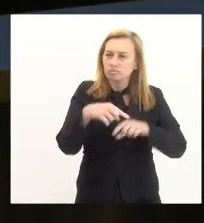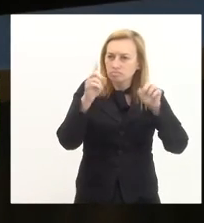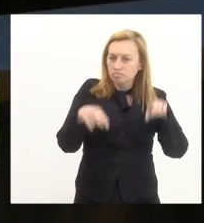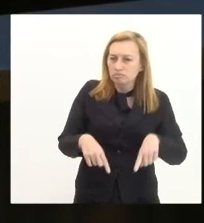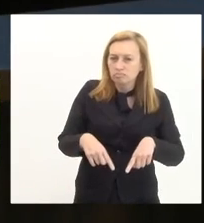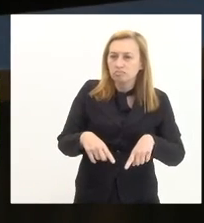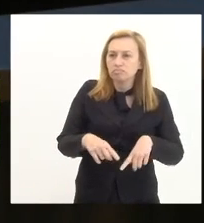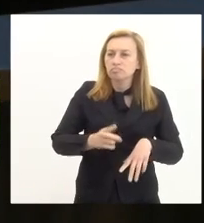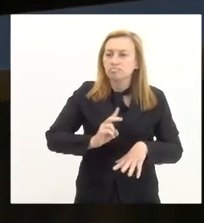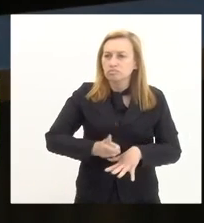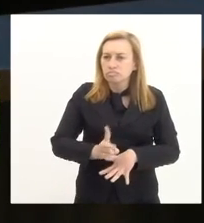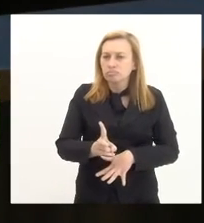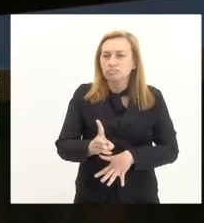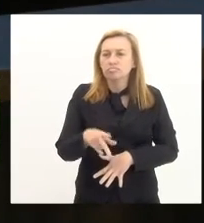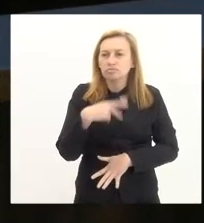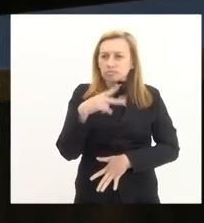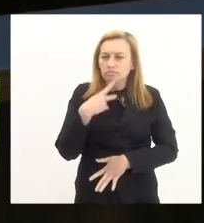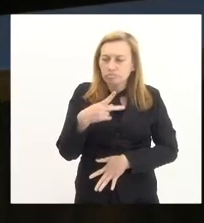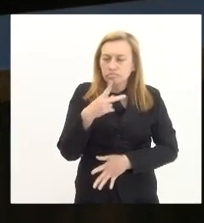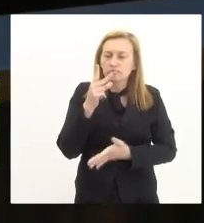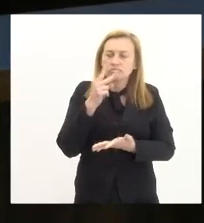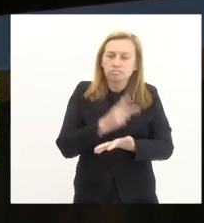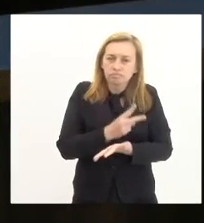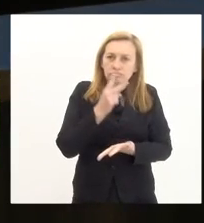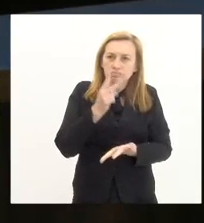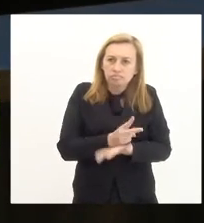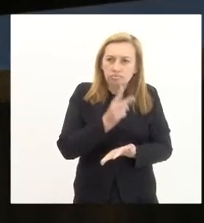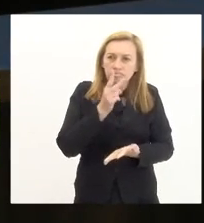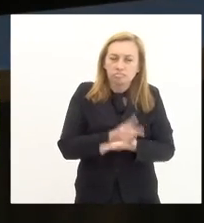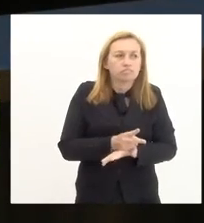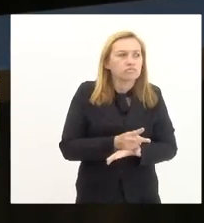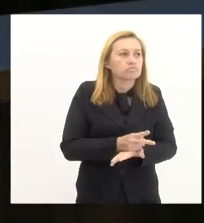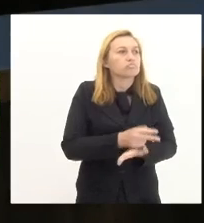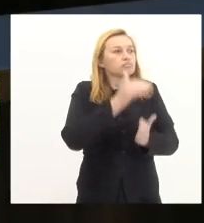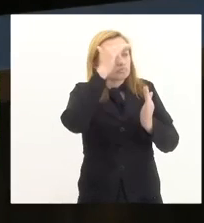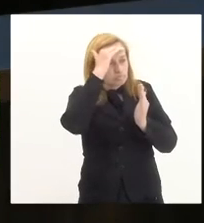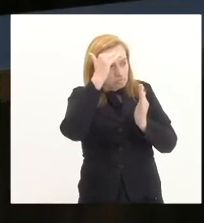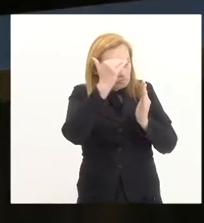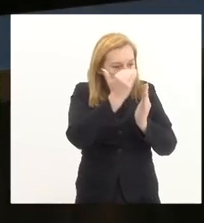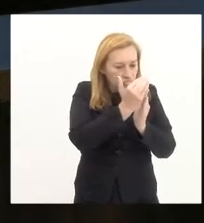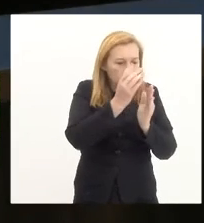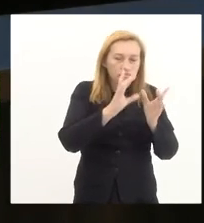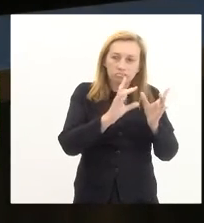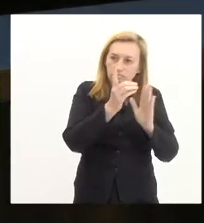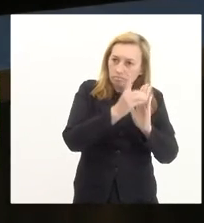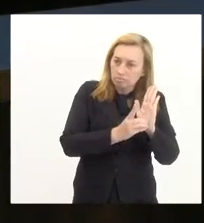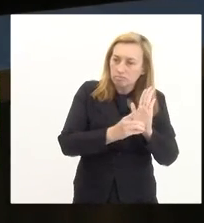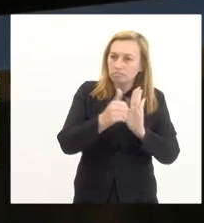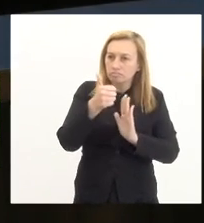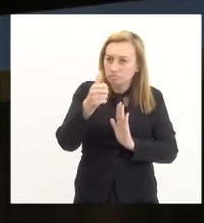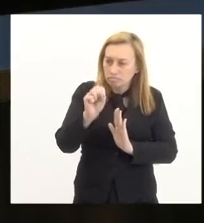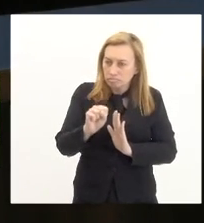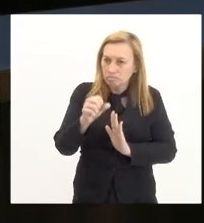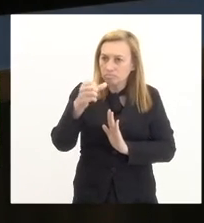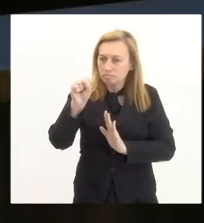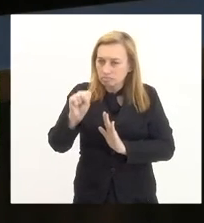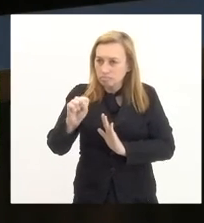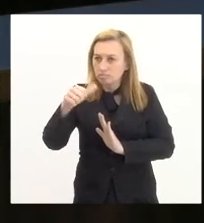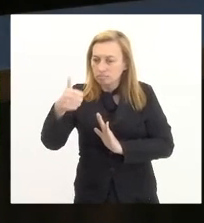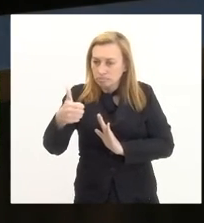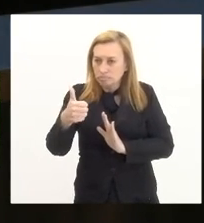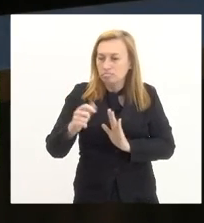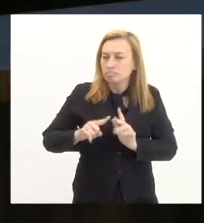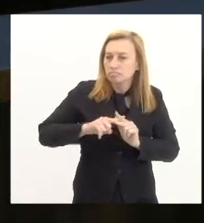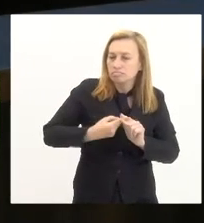ressalto sempre que mesmo em sua obedecendo ao Decreto da e681 que regulamenta